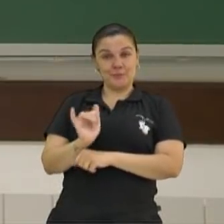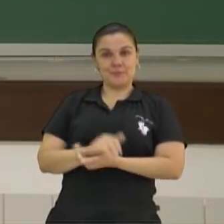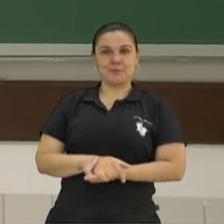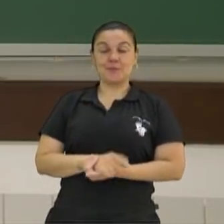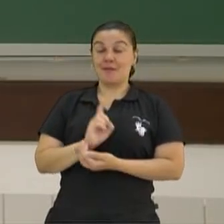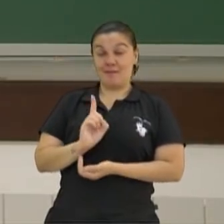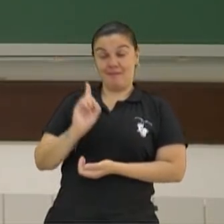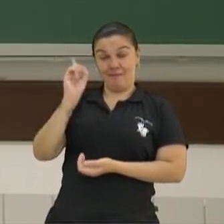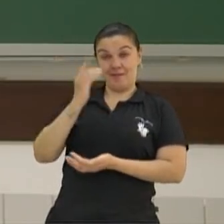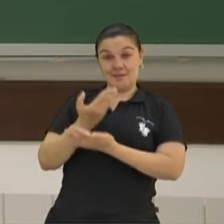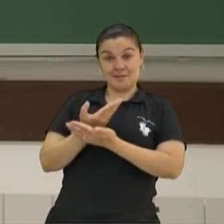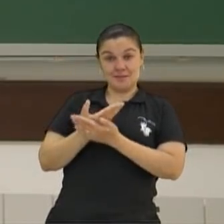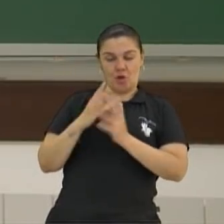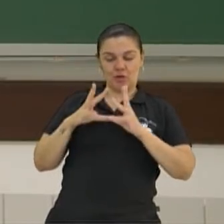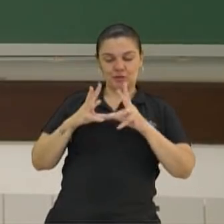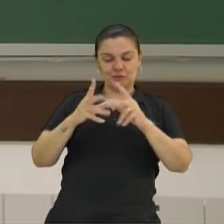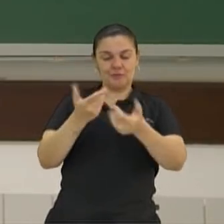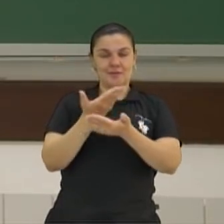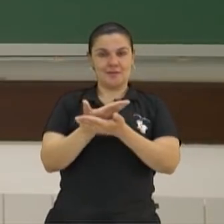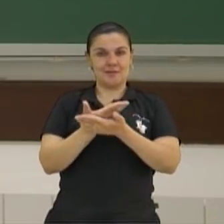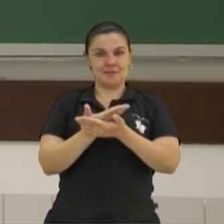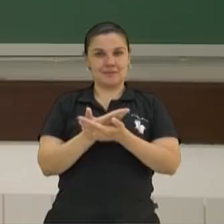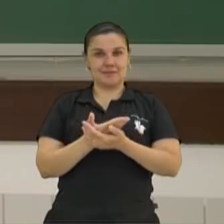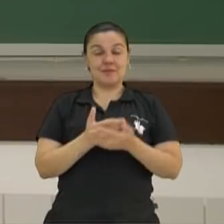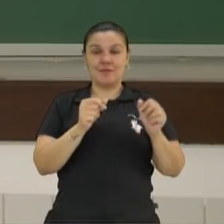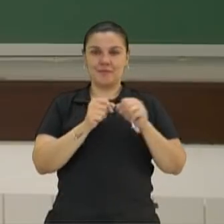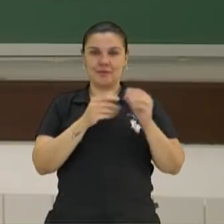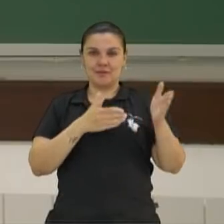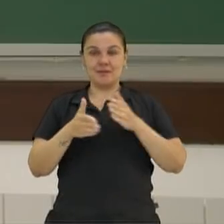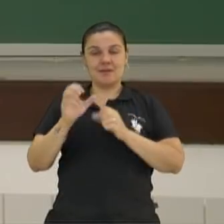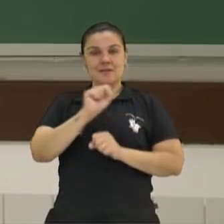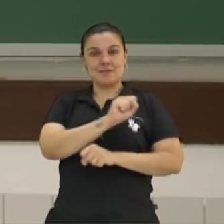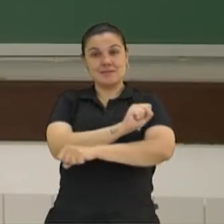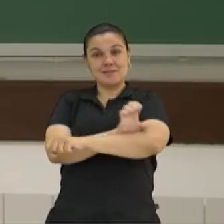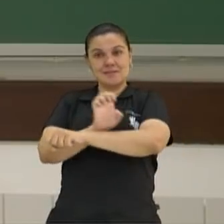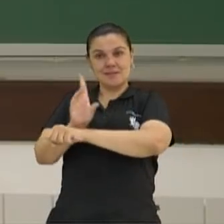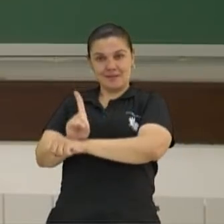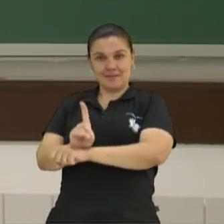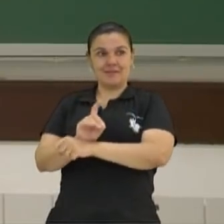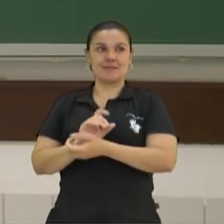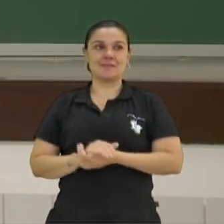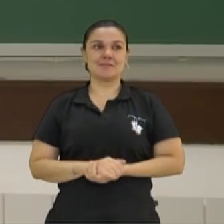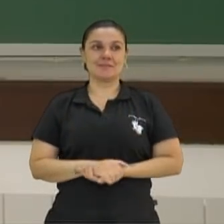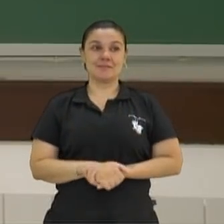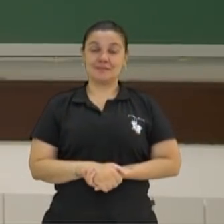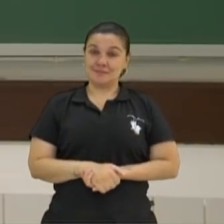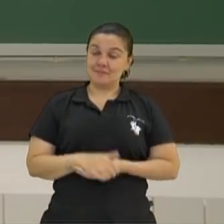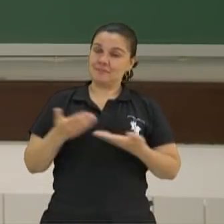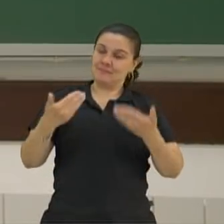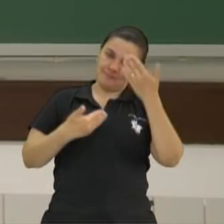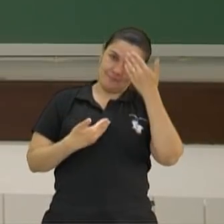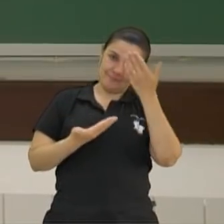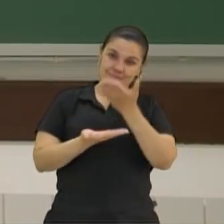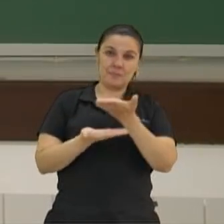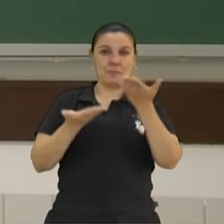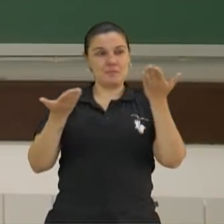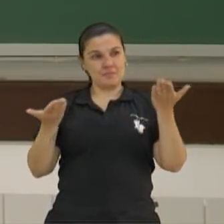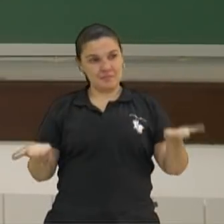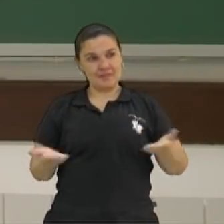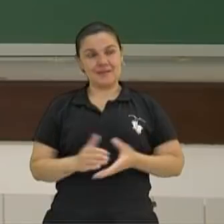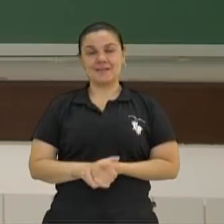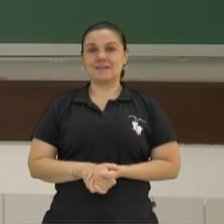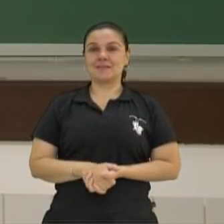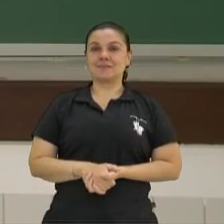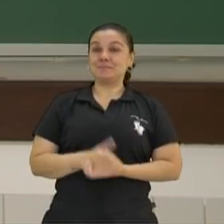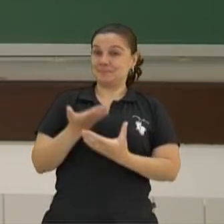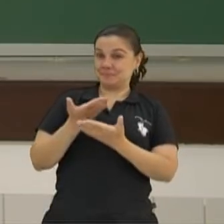a essa aula e a todas as demais aulas que estão sendo produzidas pela Secretaria de Estado da Educação e do Esporte. Quero agradecer a cada um de vocês que está